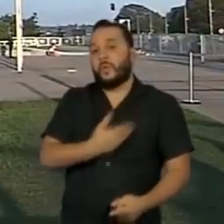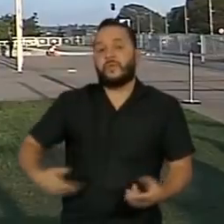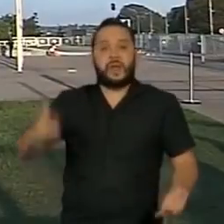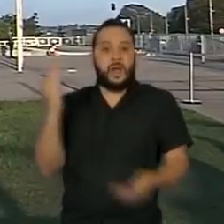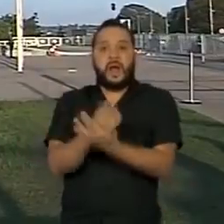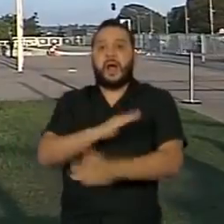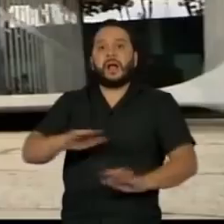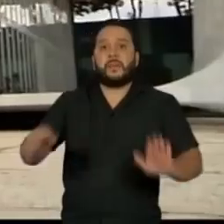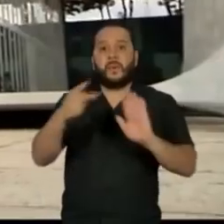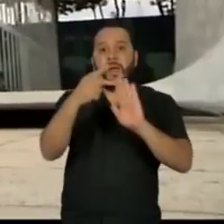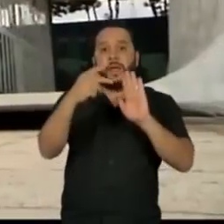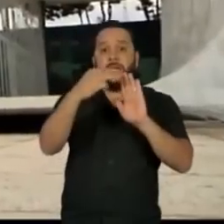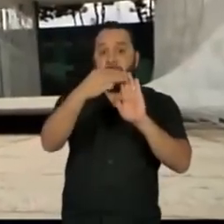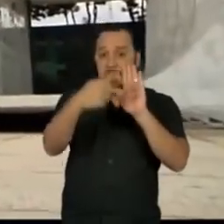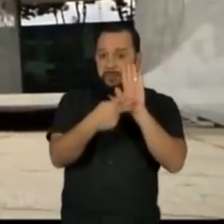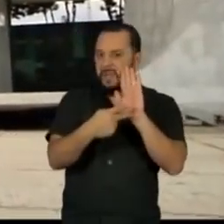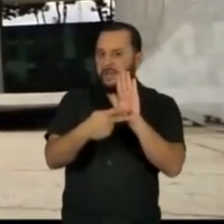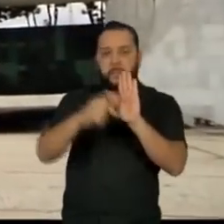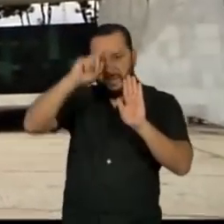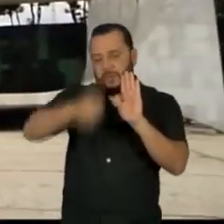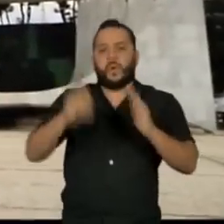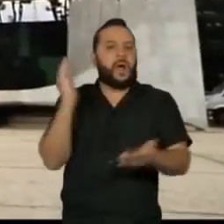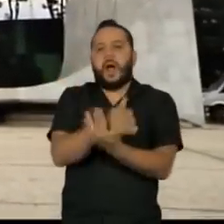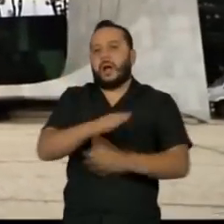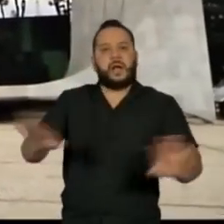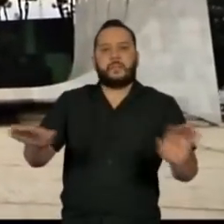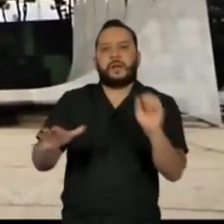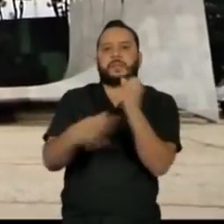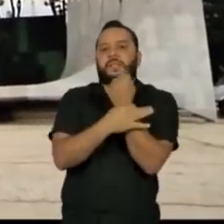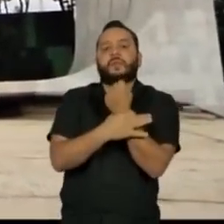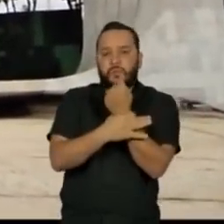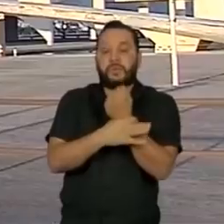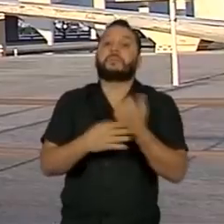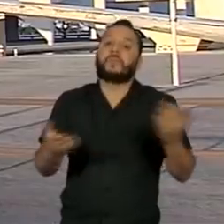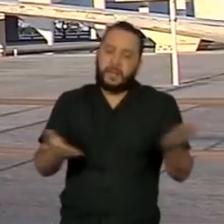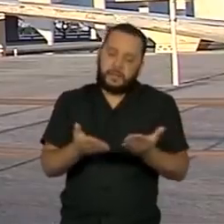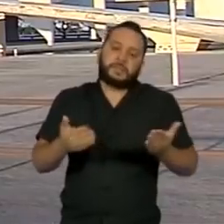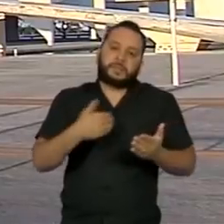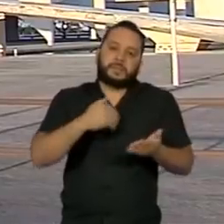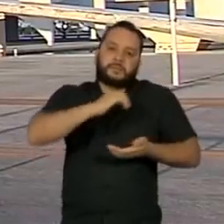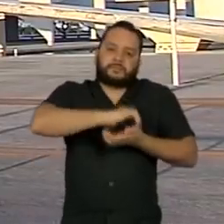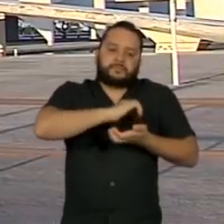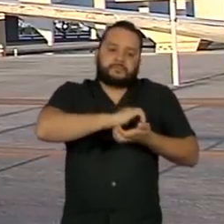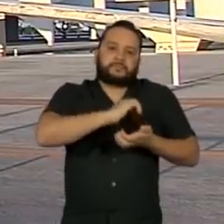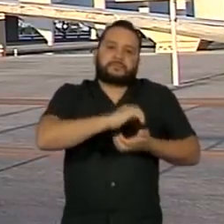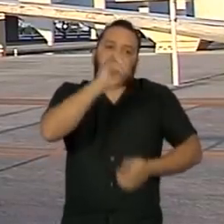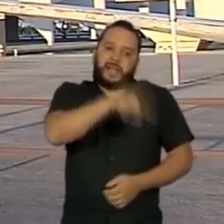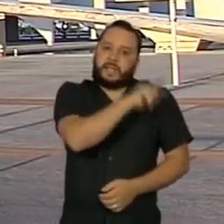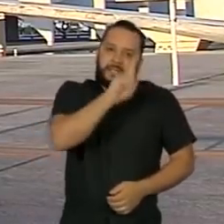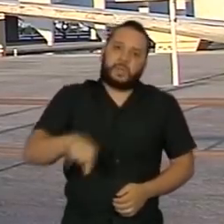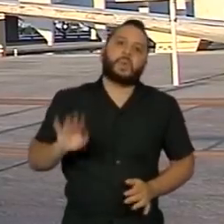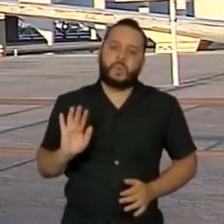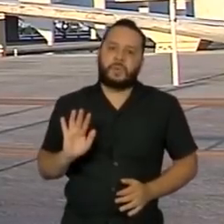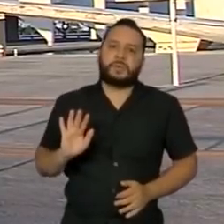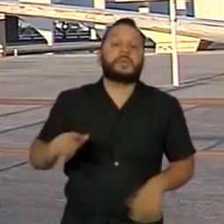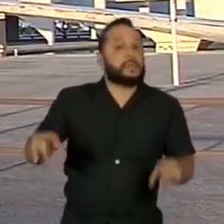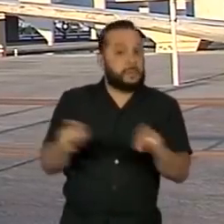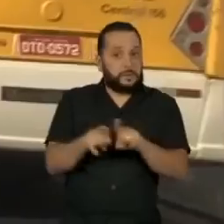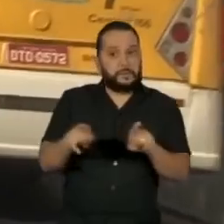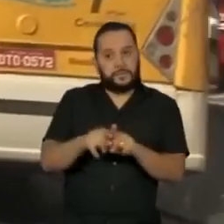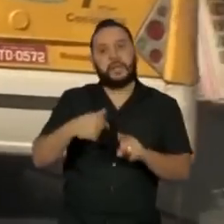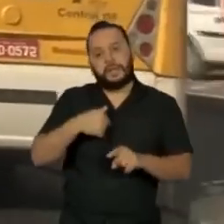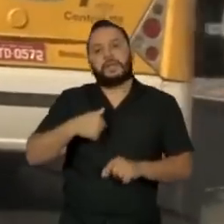medida provisória, mas a decisão foi suspensa pelo STF. Em dezembro, mais uma reviravolta. O governo reduziu em